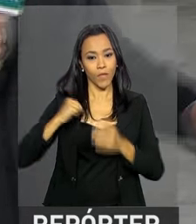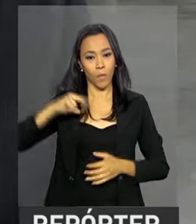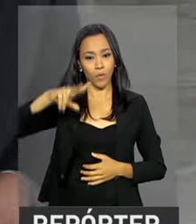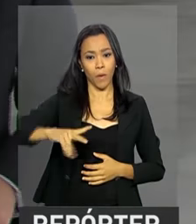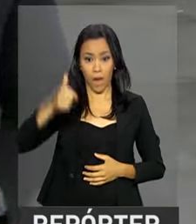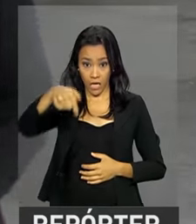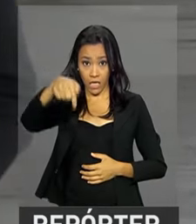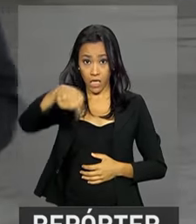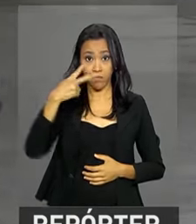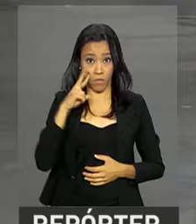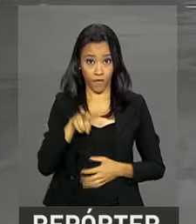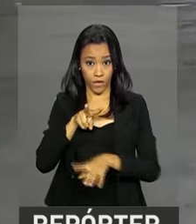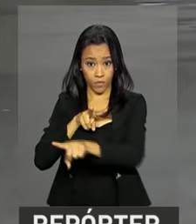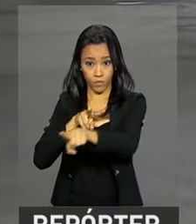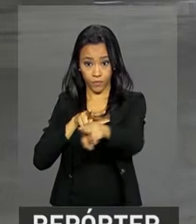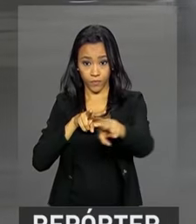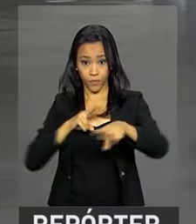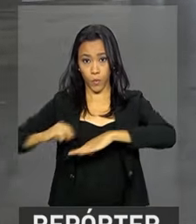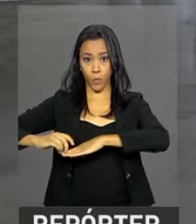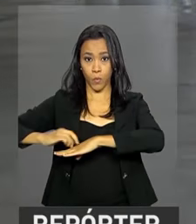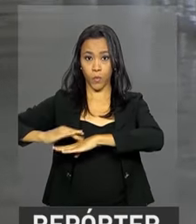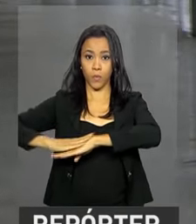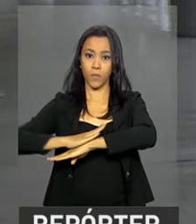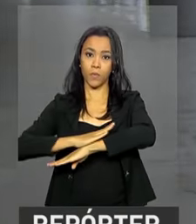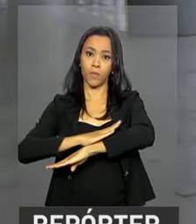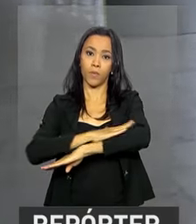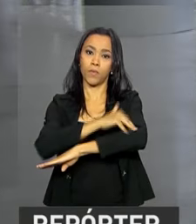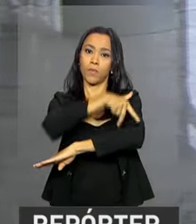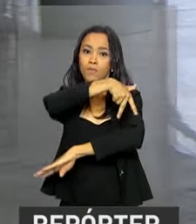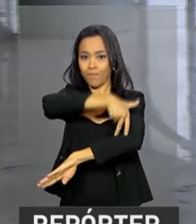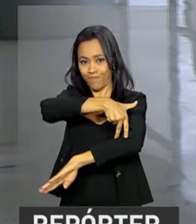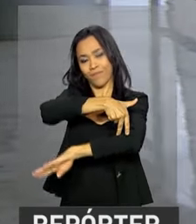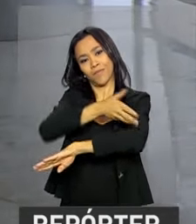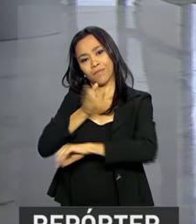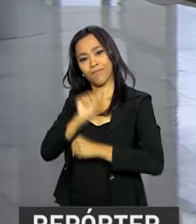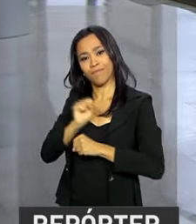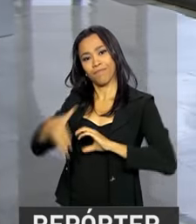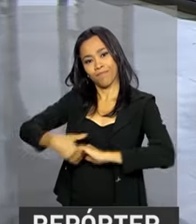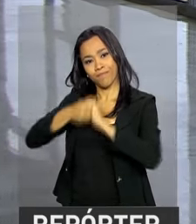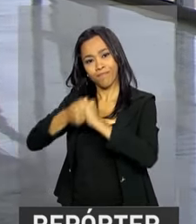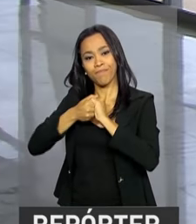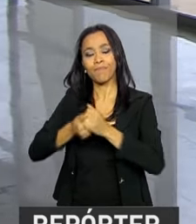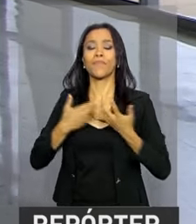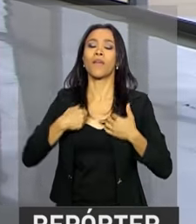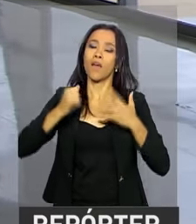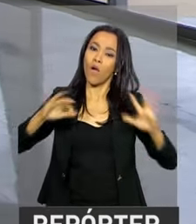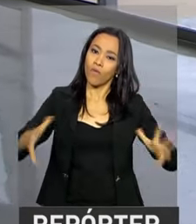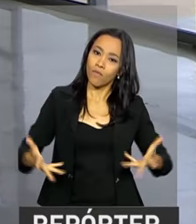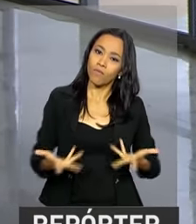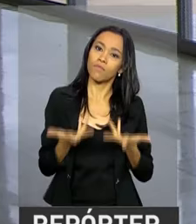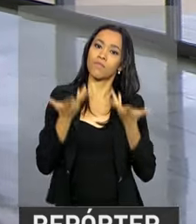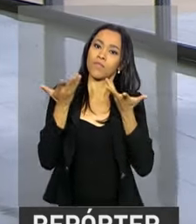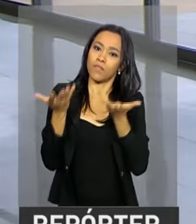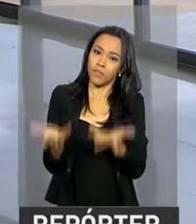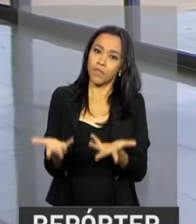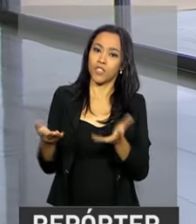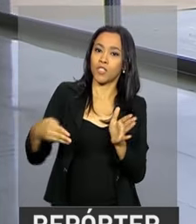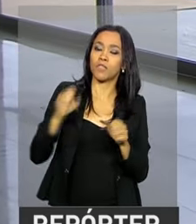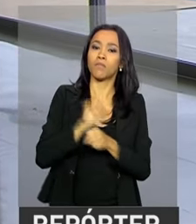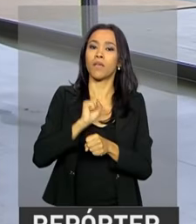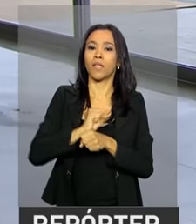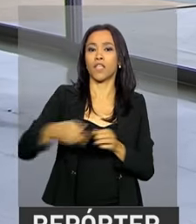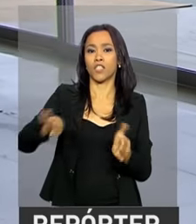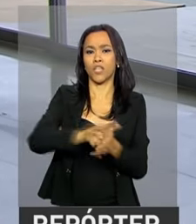aqui no alto da rampa do Palácio do Planalto em uma cerimônia oficial de chegada do primeiro ministro então prevista